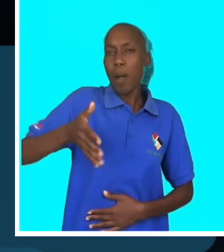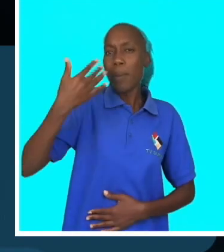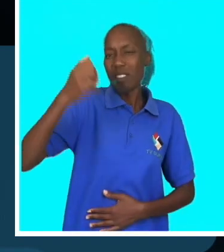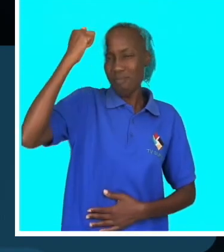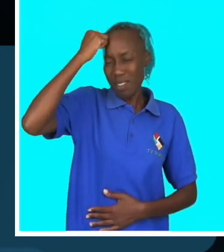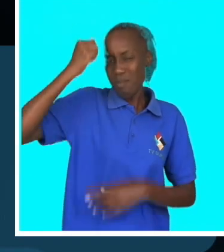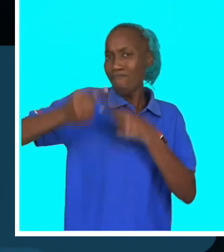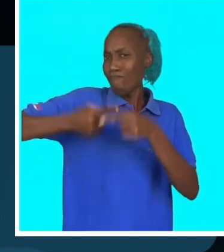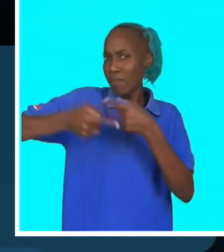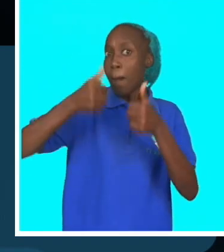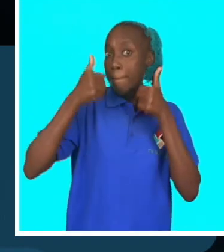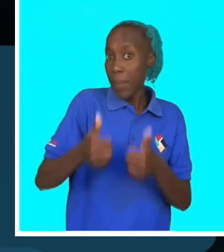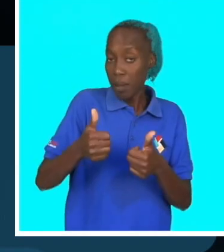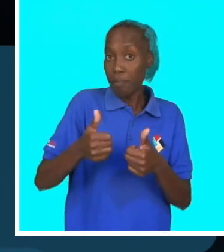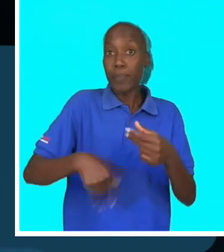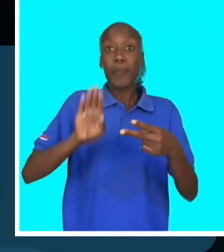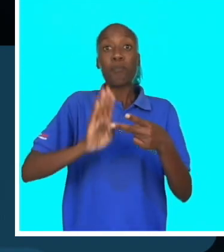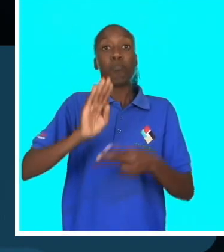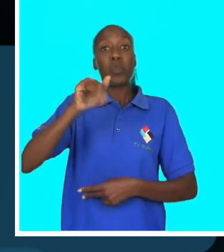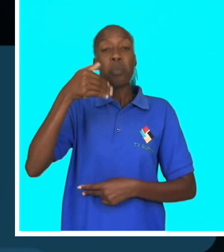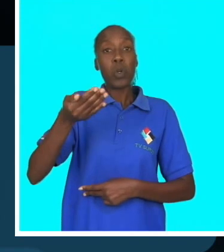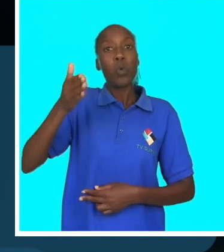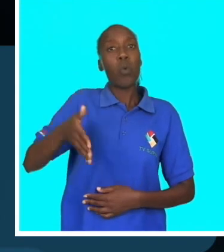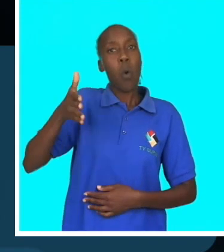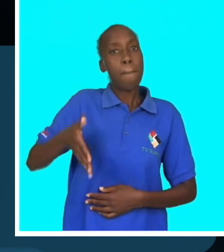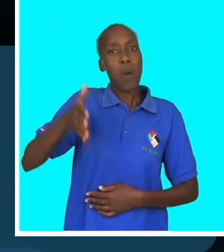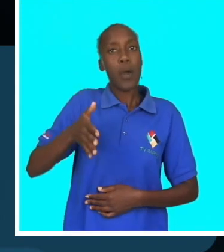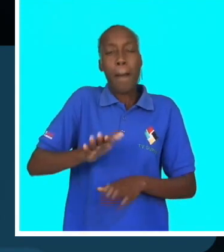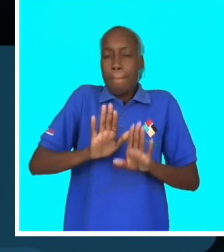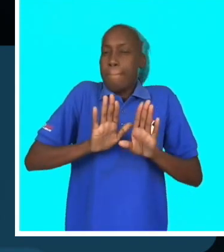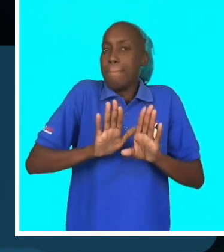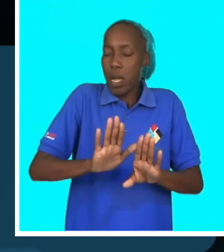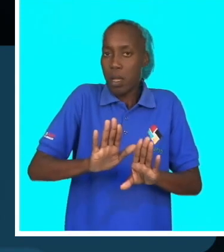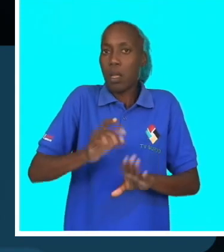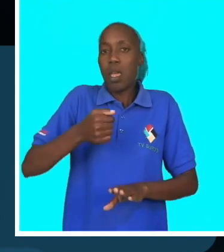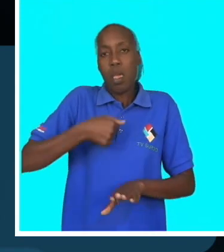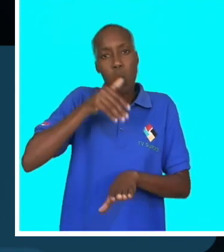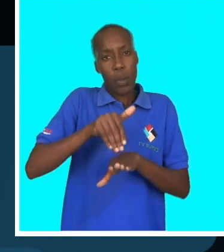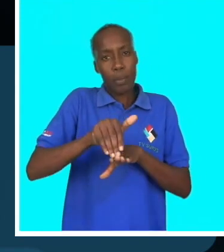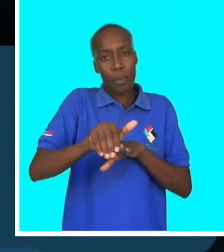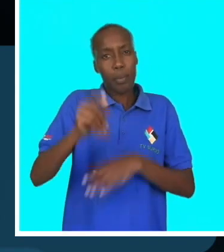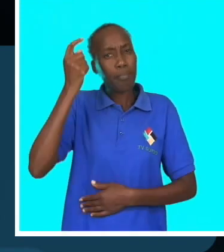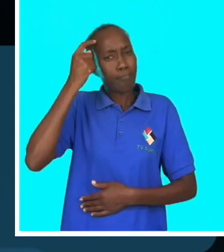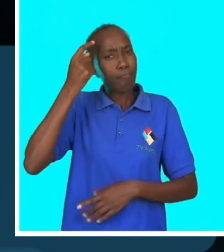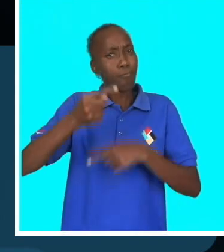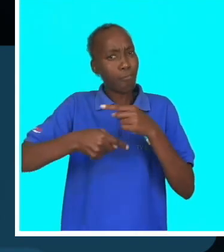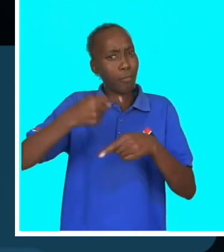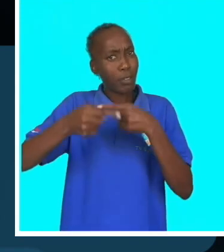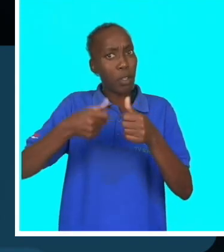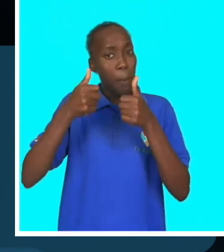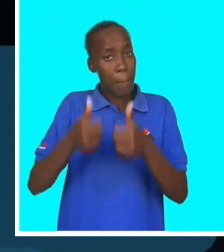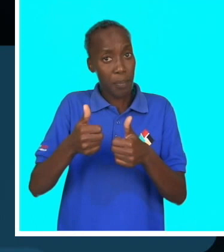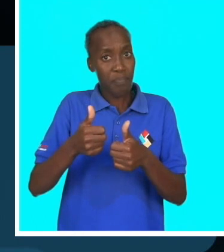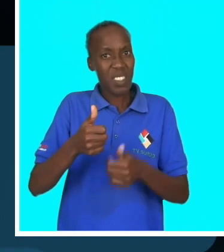É incrível. E até o metro parar, eu ainda estava consciente